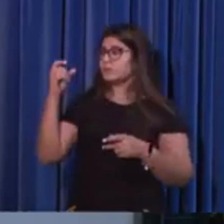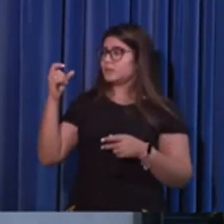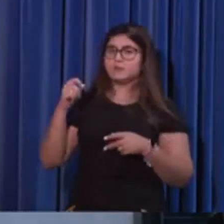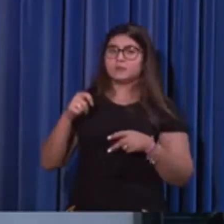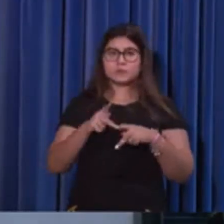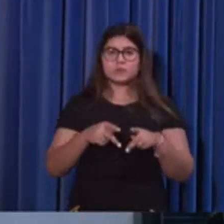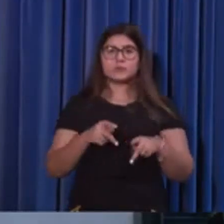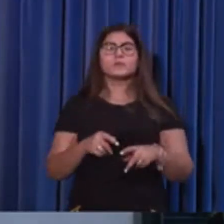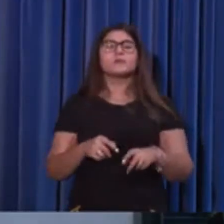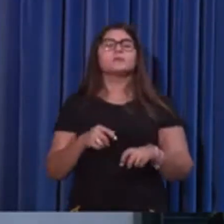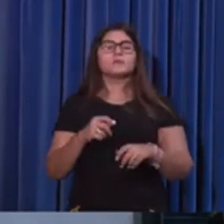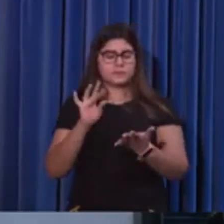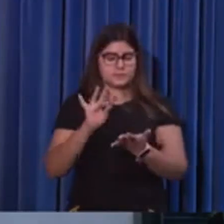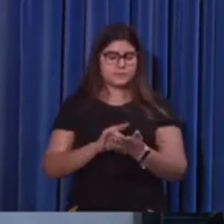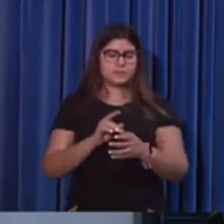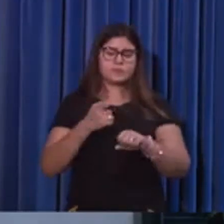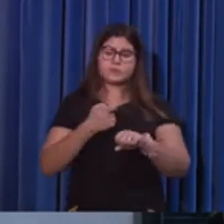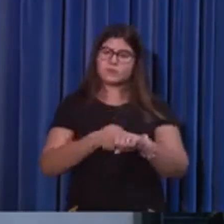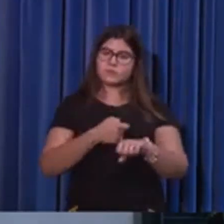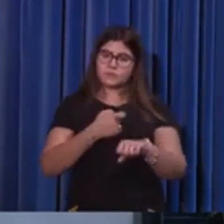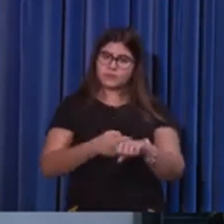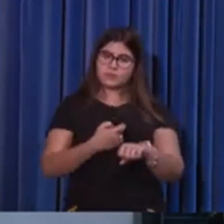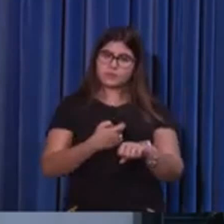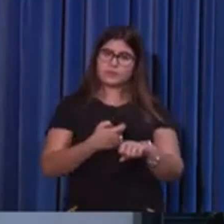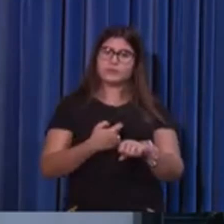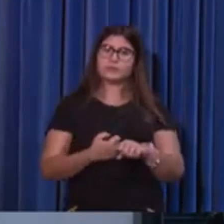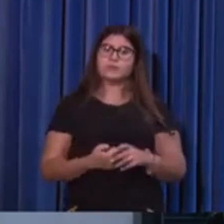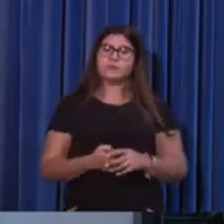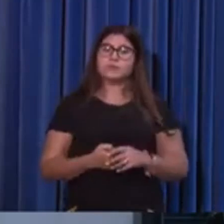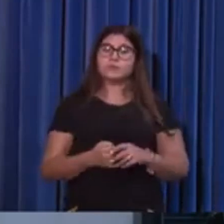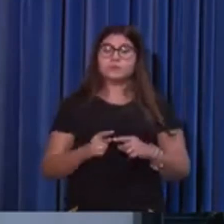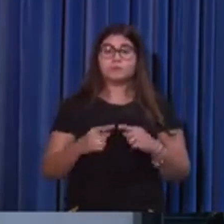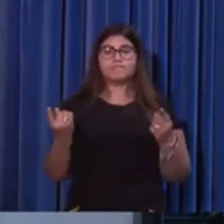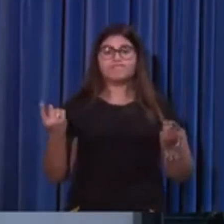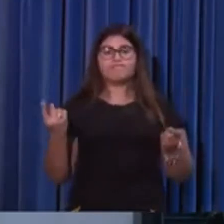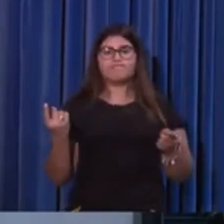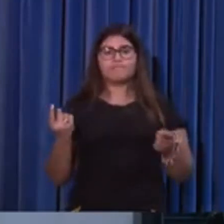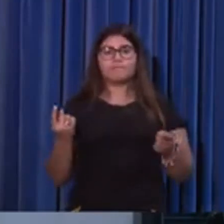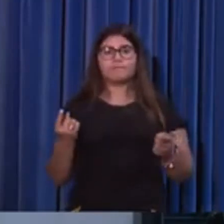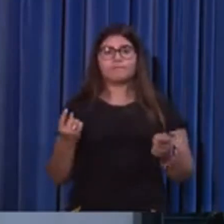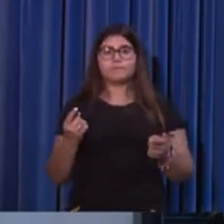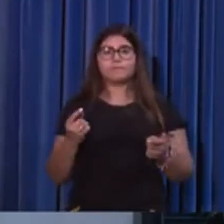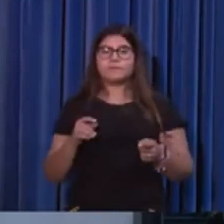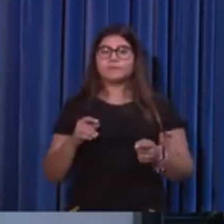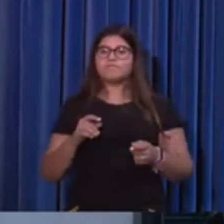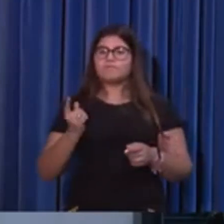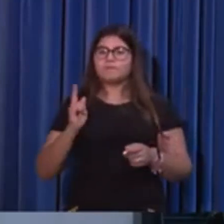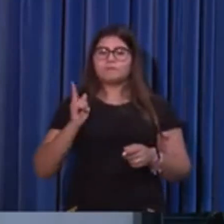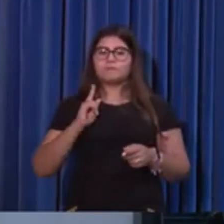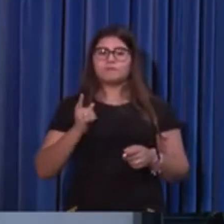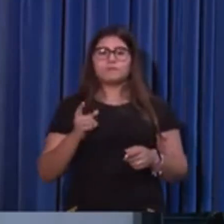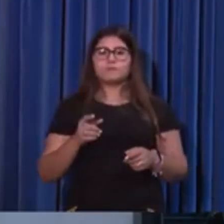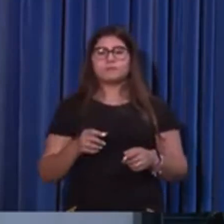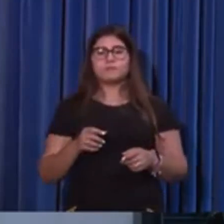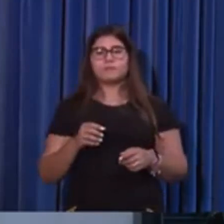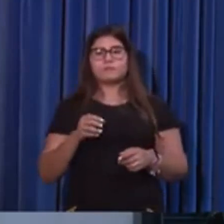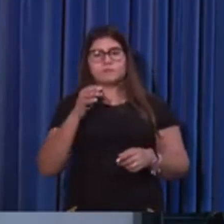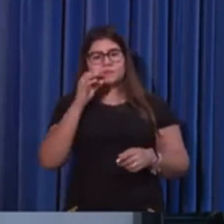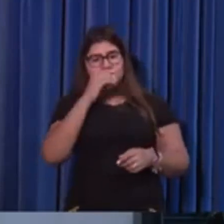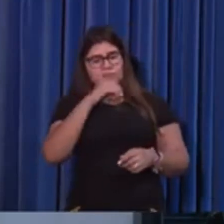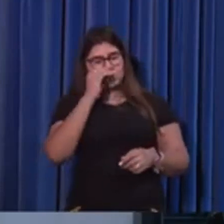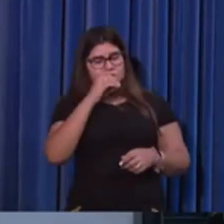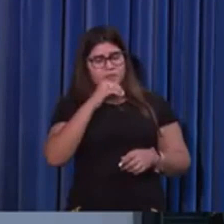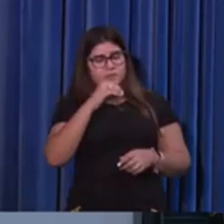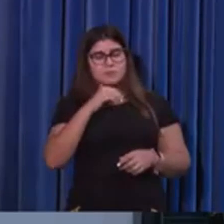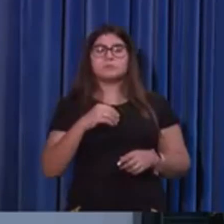arrogantemente negaram que estavam falando contra o Altíssimo. Alguns consideram que se a